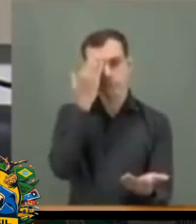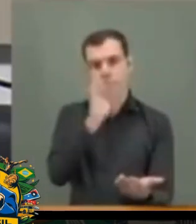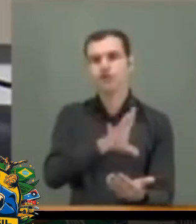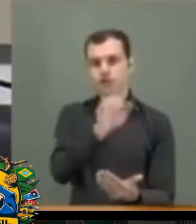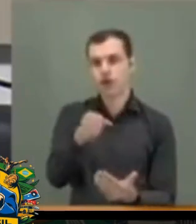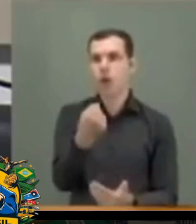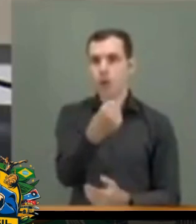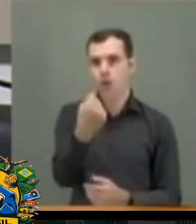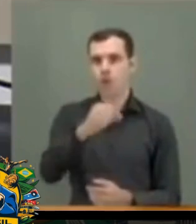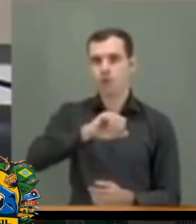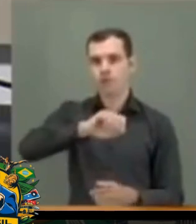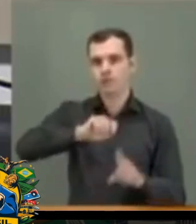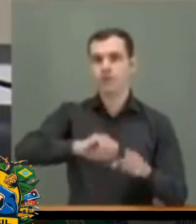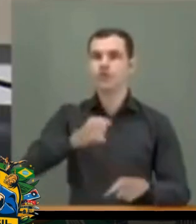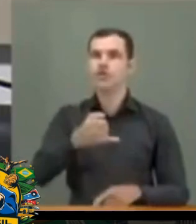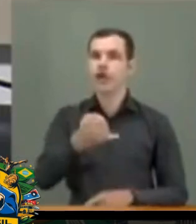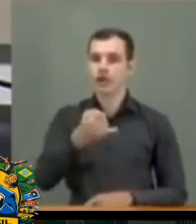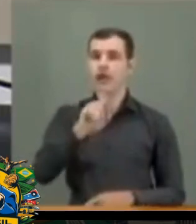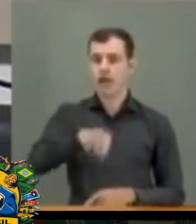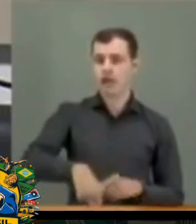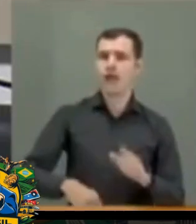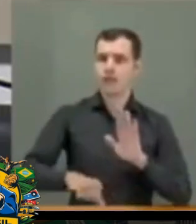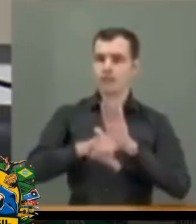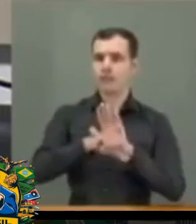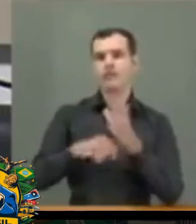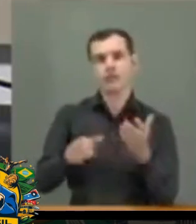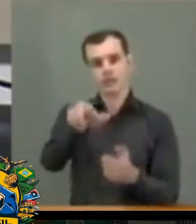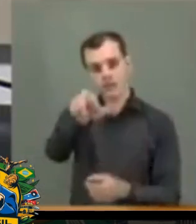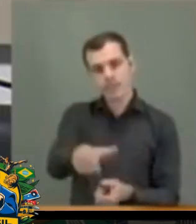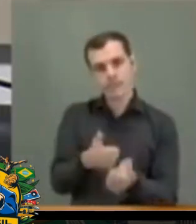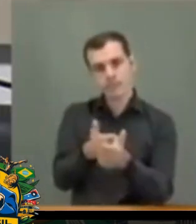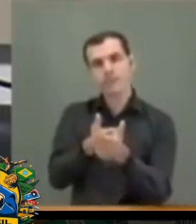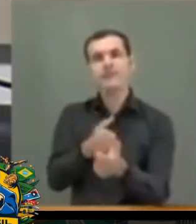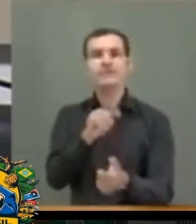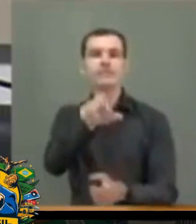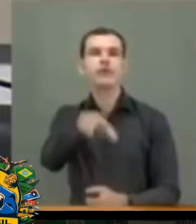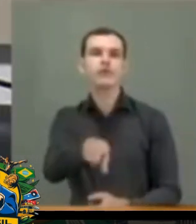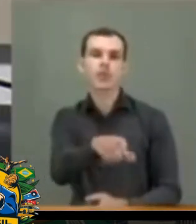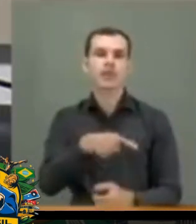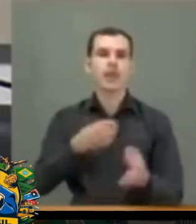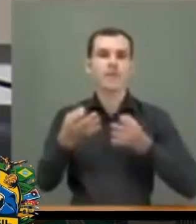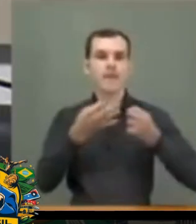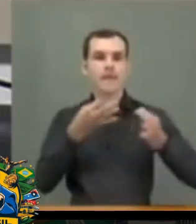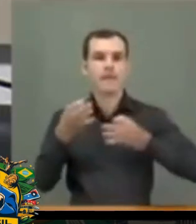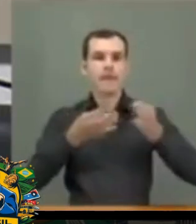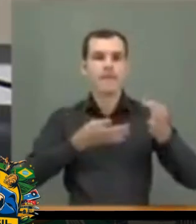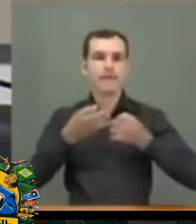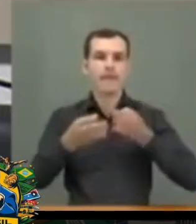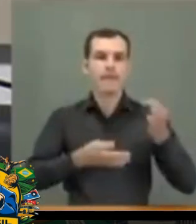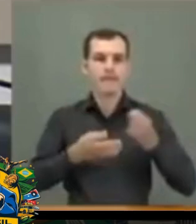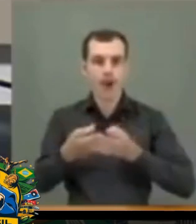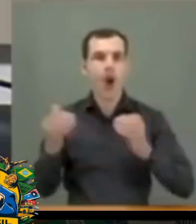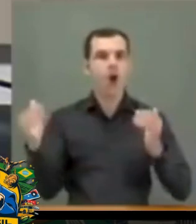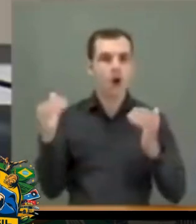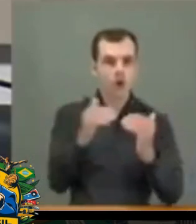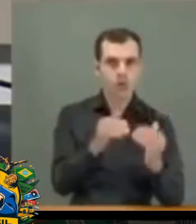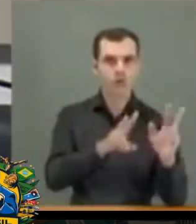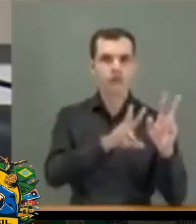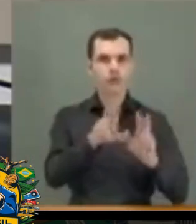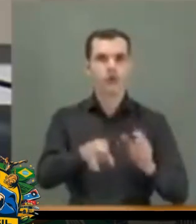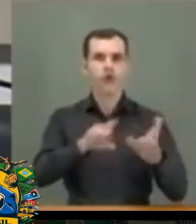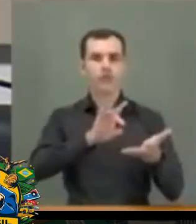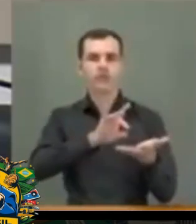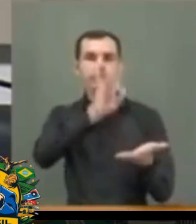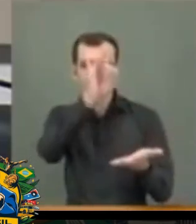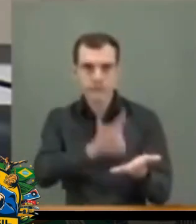certamente essa pessoa tem que ser acompanhada. Quem faz comentários apoiando fato ou ato criminoso, a função